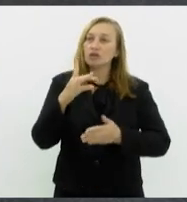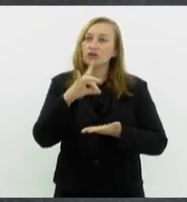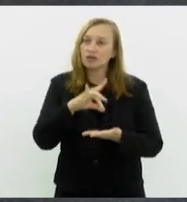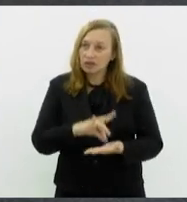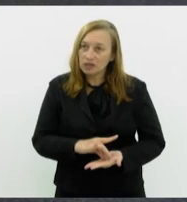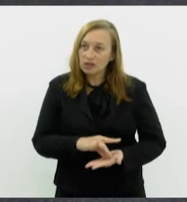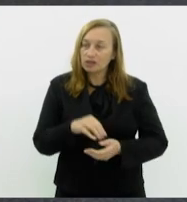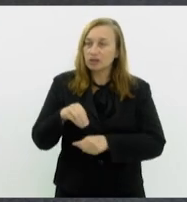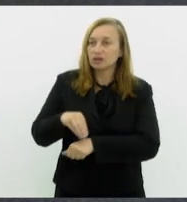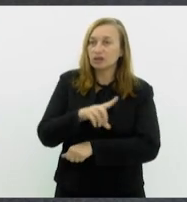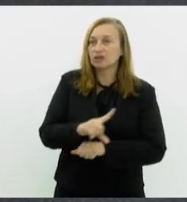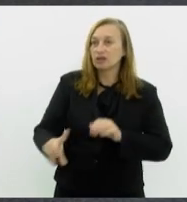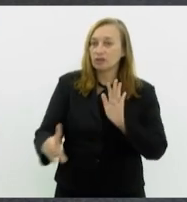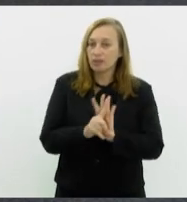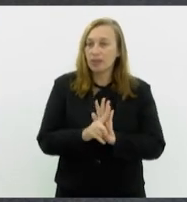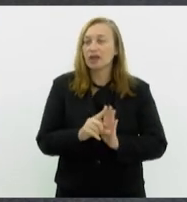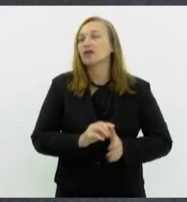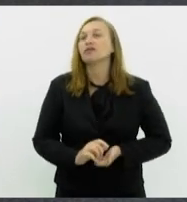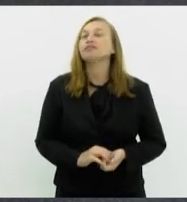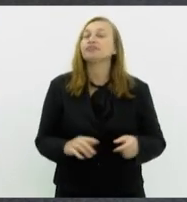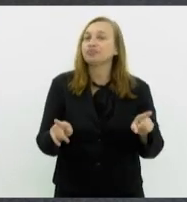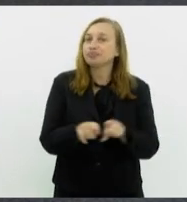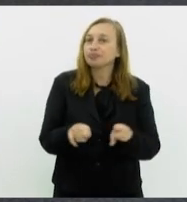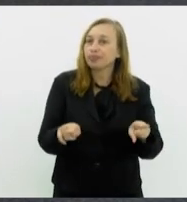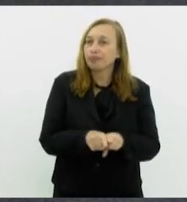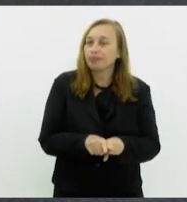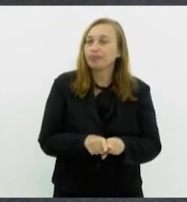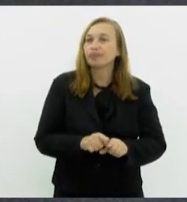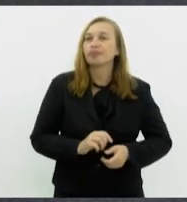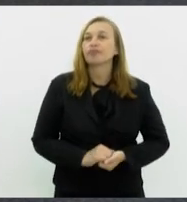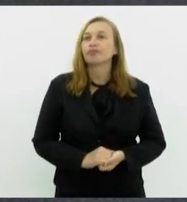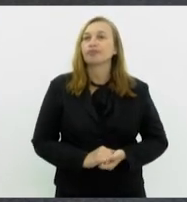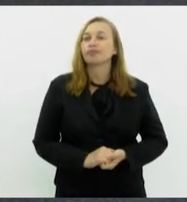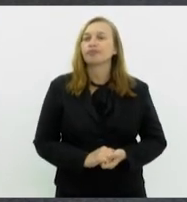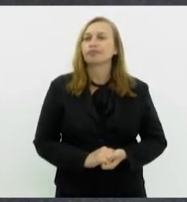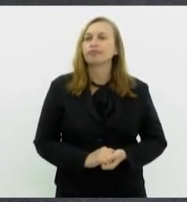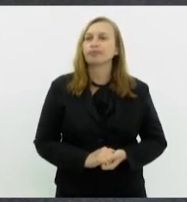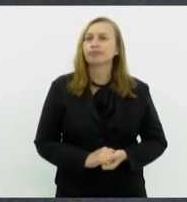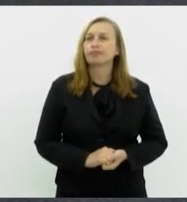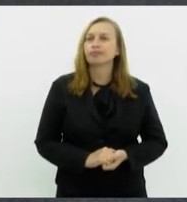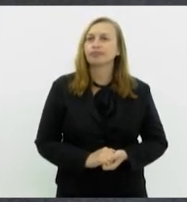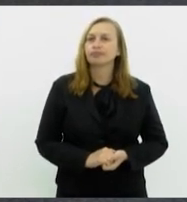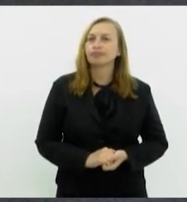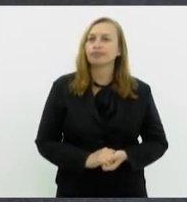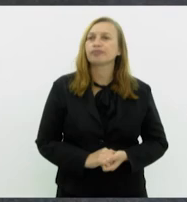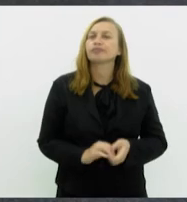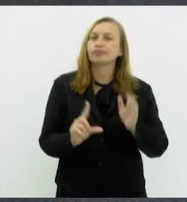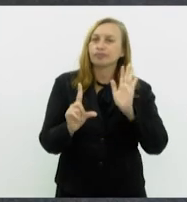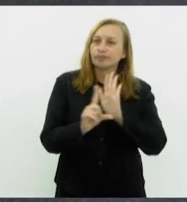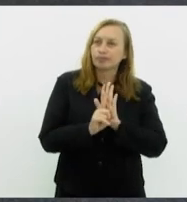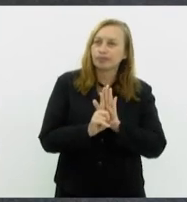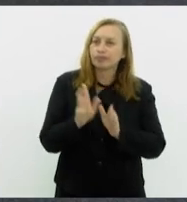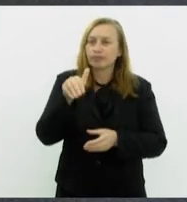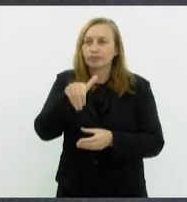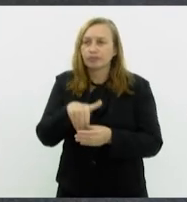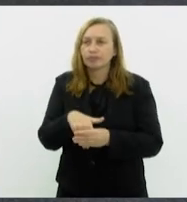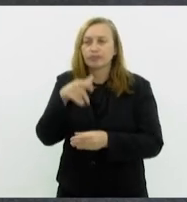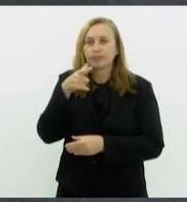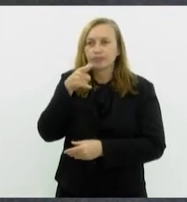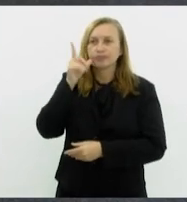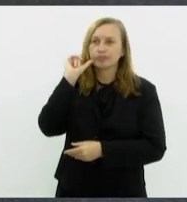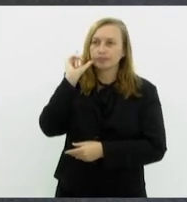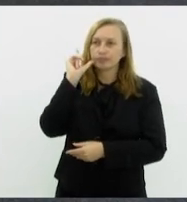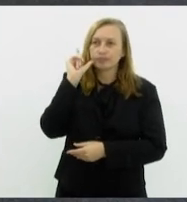nossa indicação legislativa, e que também está presente, né, na lei que foi votada ontem